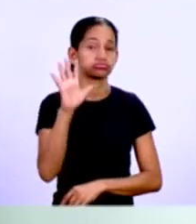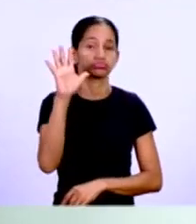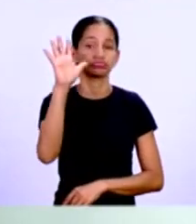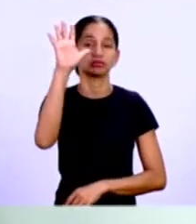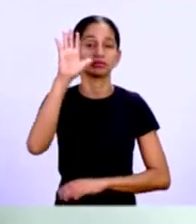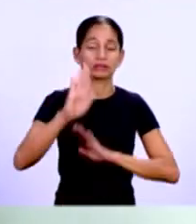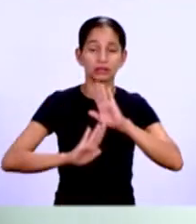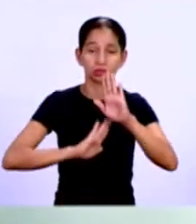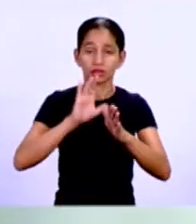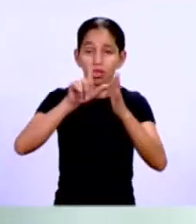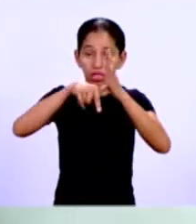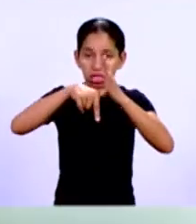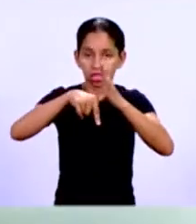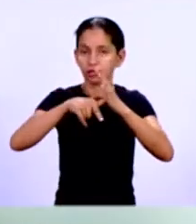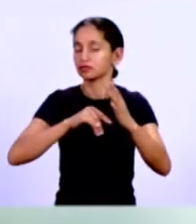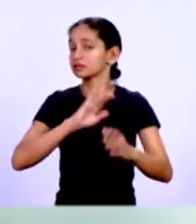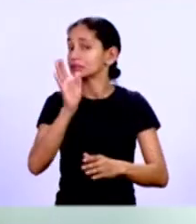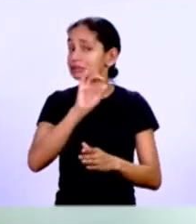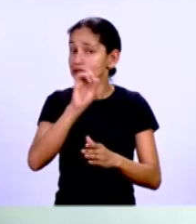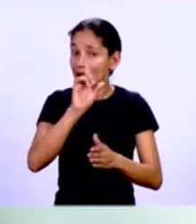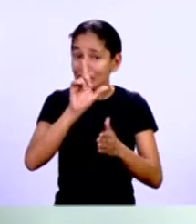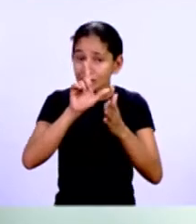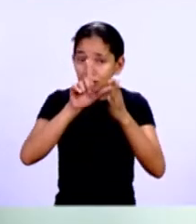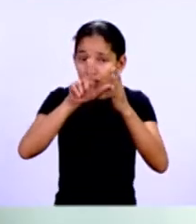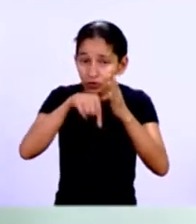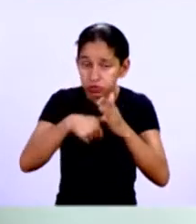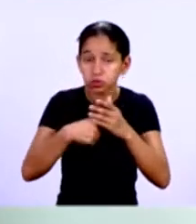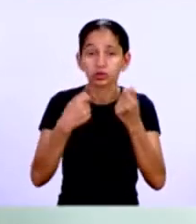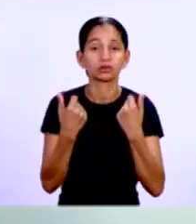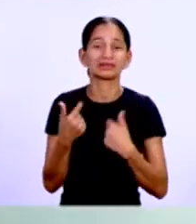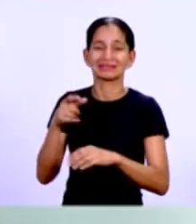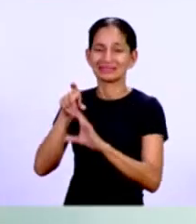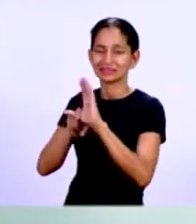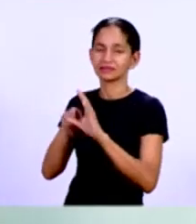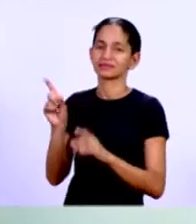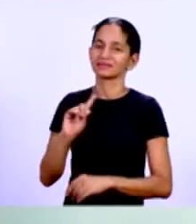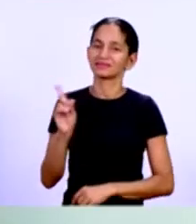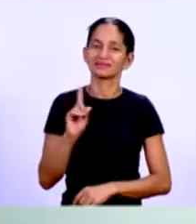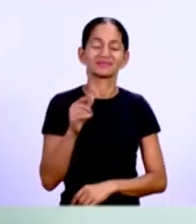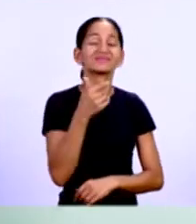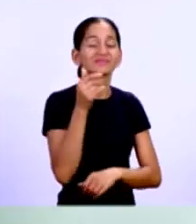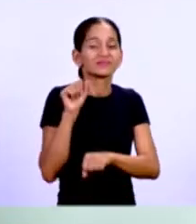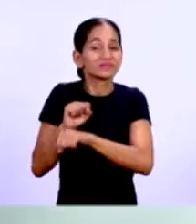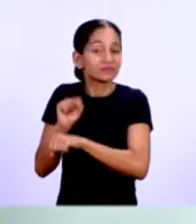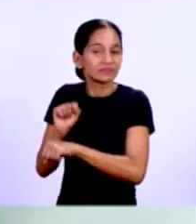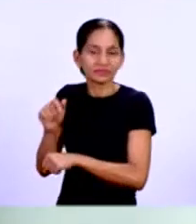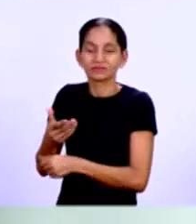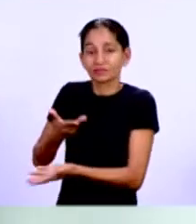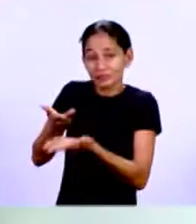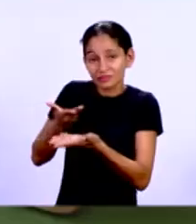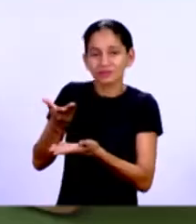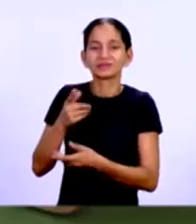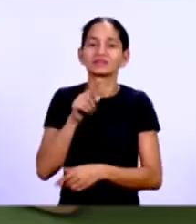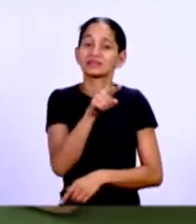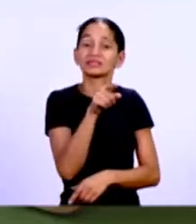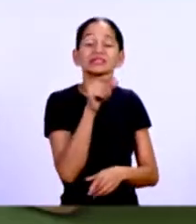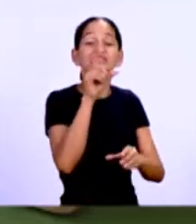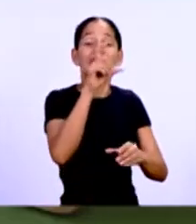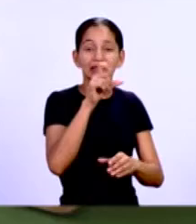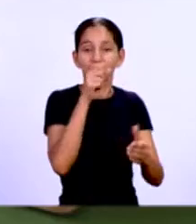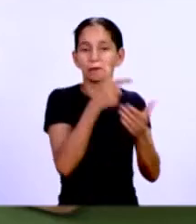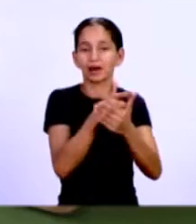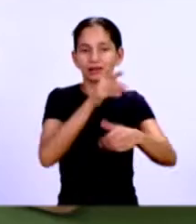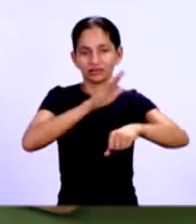acaso atrasar a fatura. Não atrase a fatura, se precisar dever para alguém que não seja para o cartão de crédito, né, professor? Exatamente,